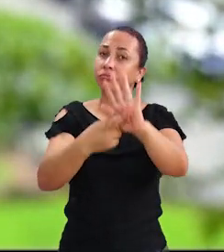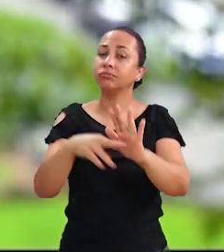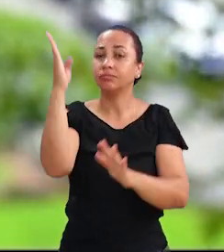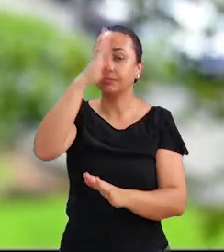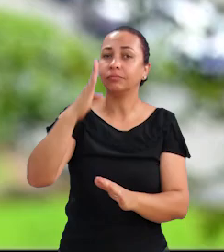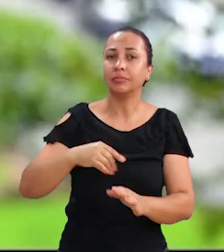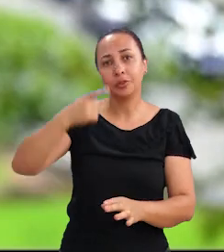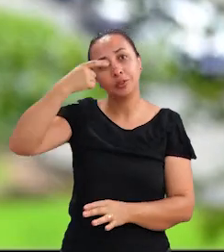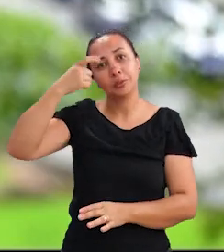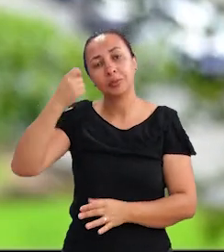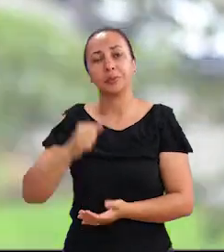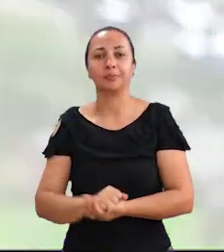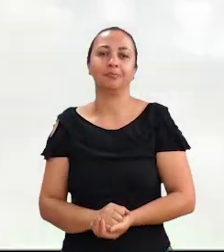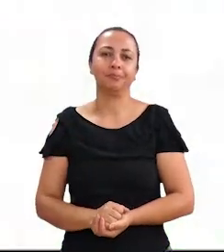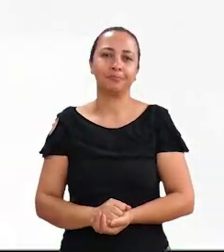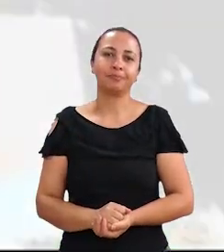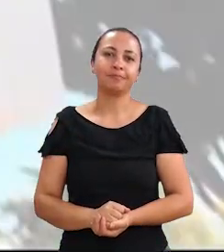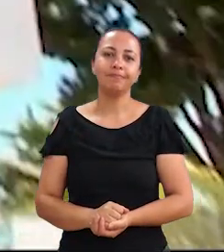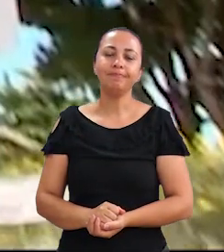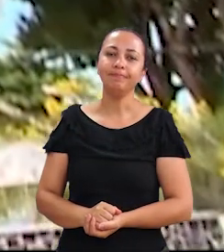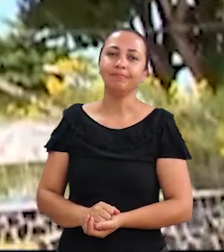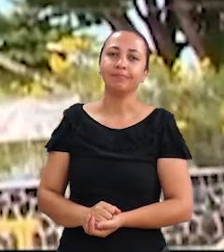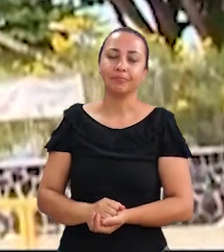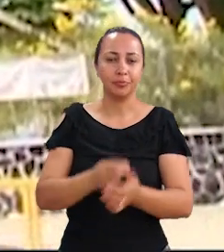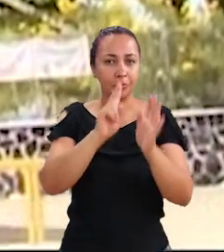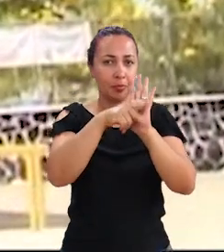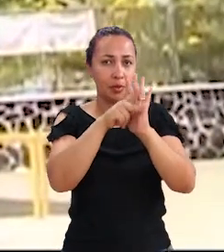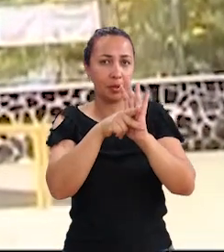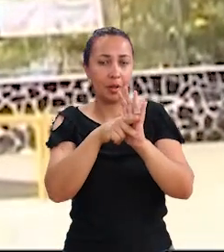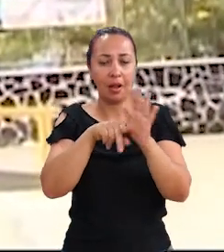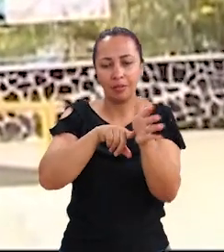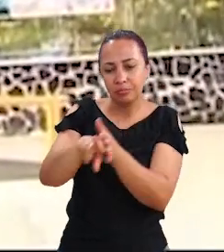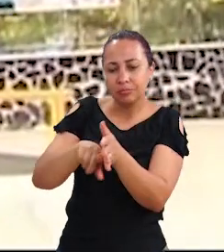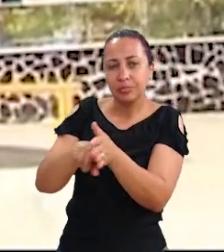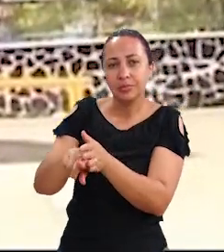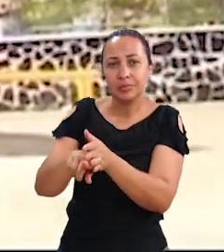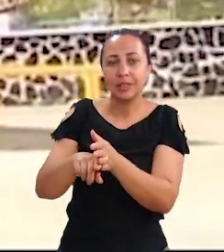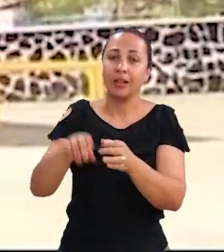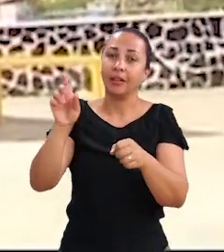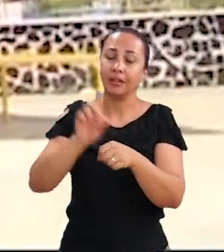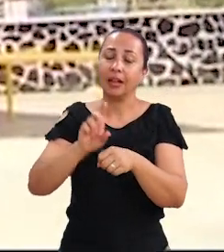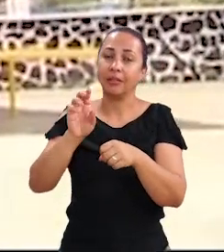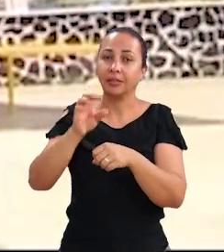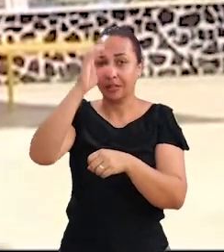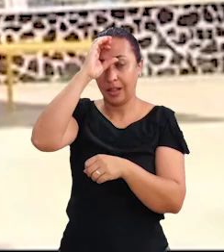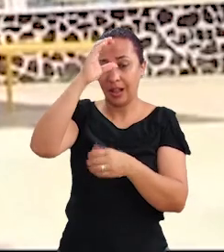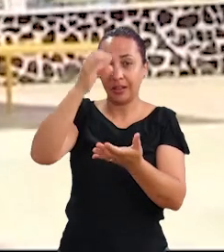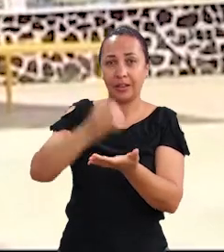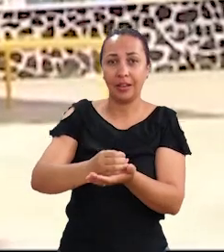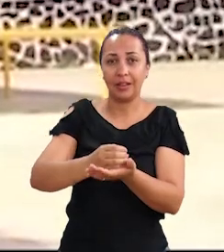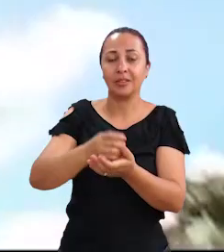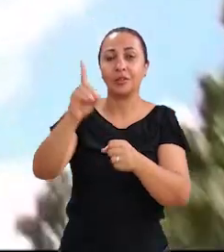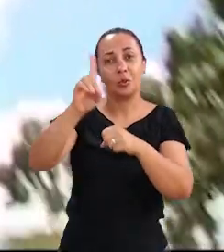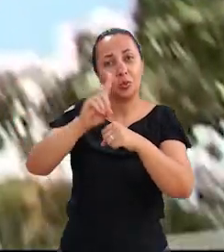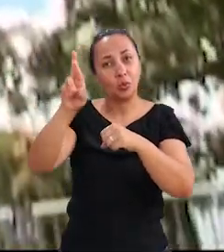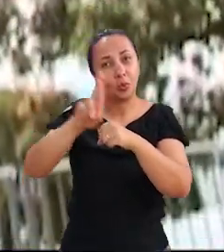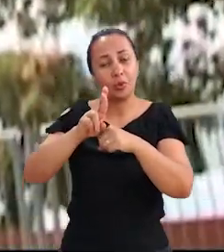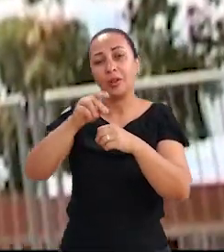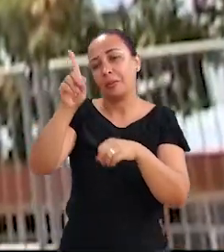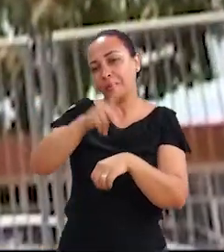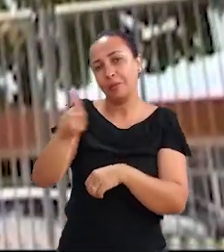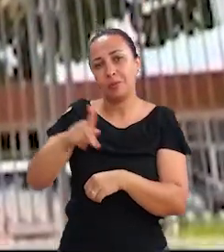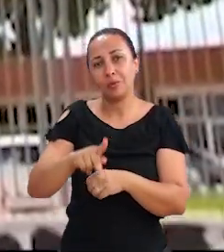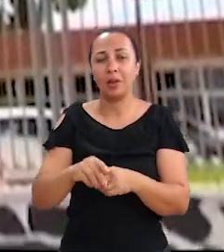Brasil no exterior, na Espanha precisamente. O projeto de pesquisa é um desdobramento da tese de doutorado da professora, que se